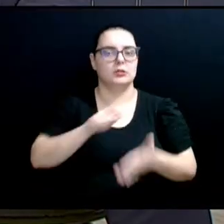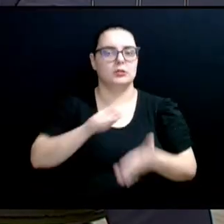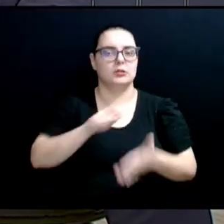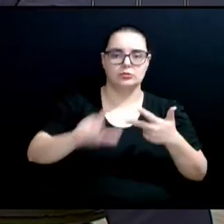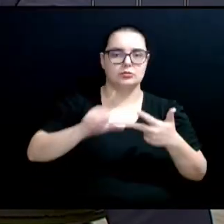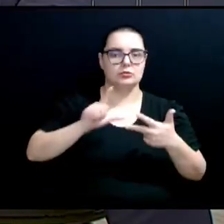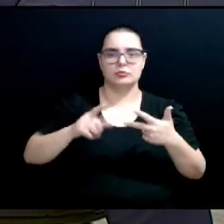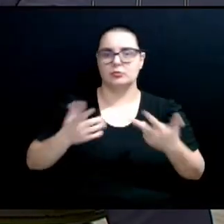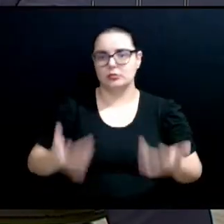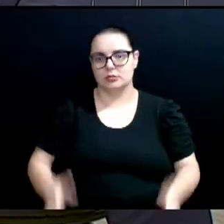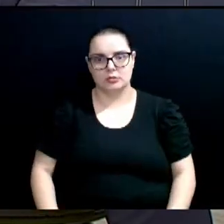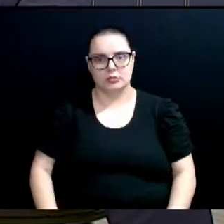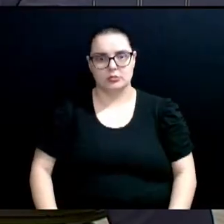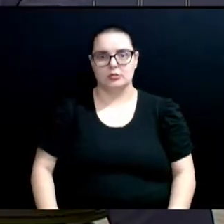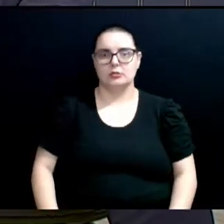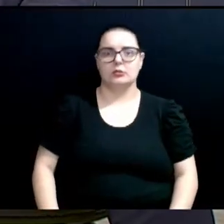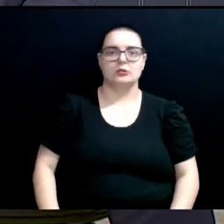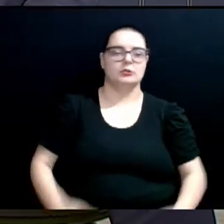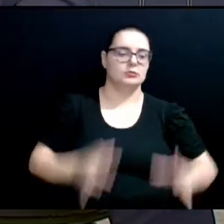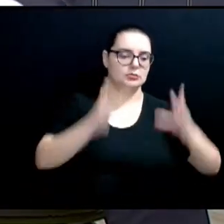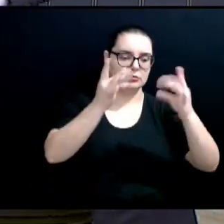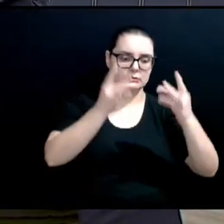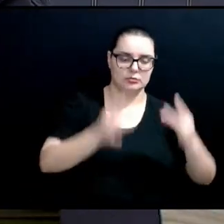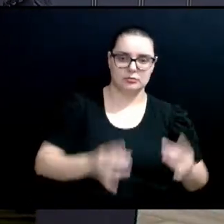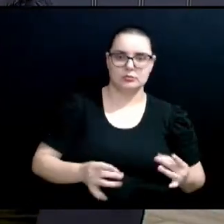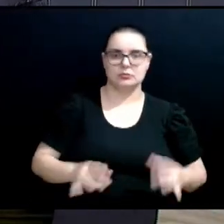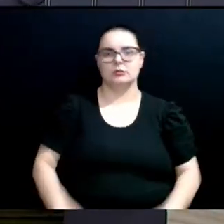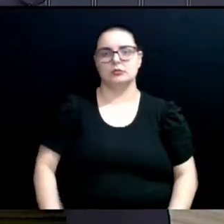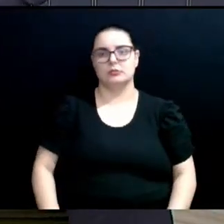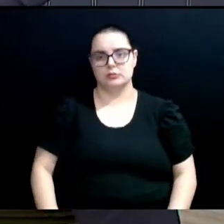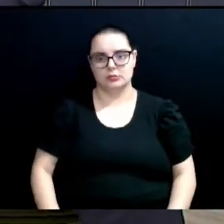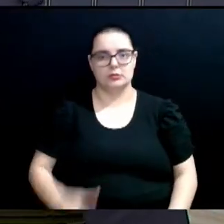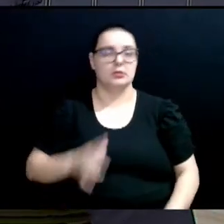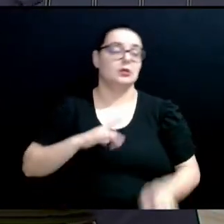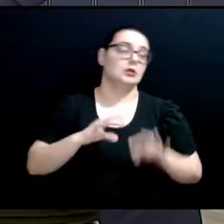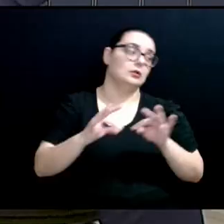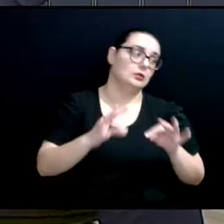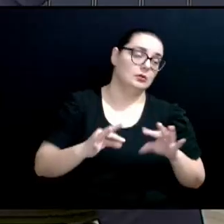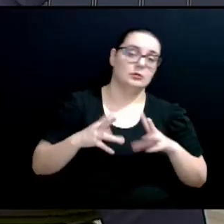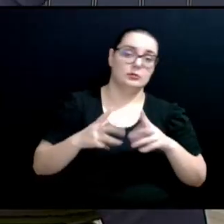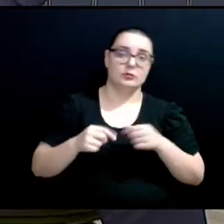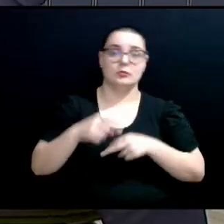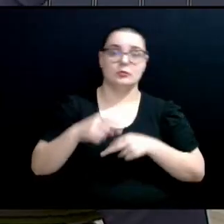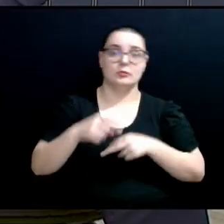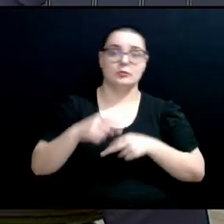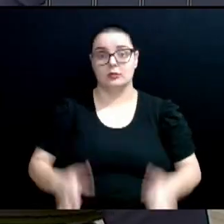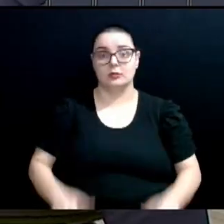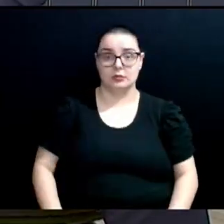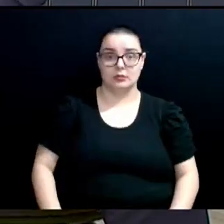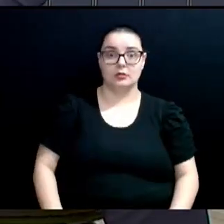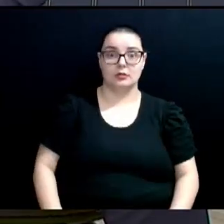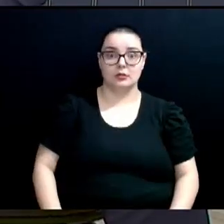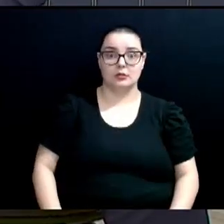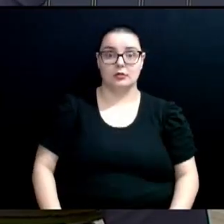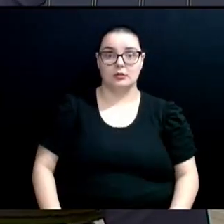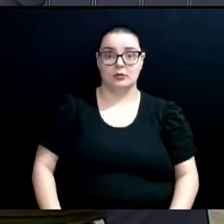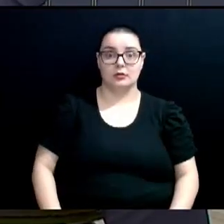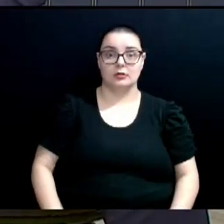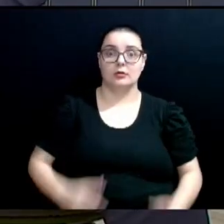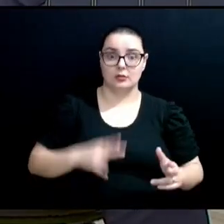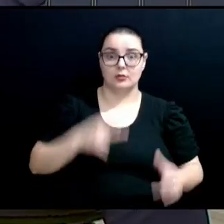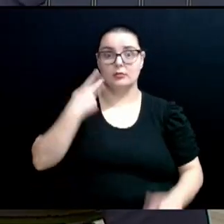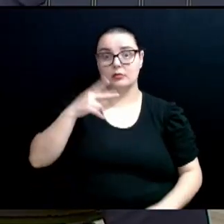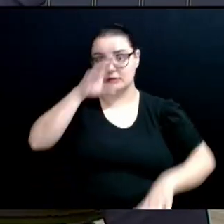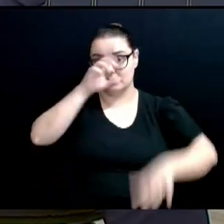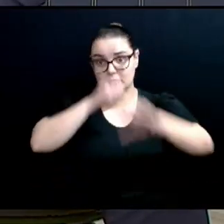da sua composição, né? E tem uma técnica toda a respeito disso, que a gente vai, né? Eu como vereador estou aprendendo aqui